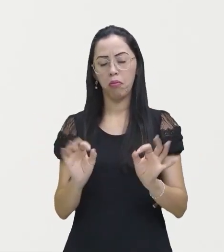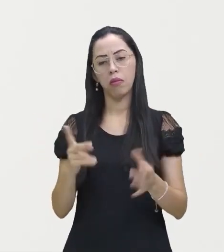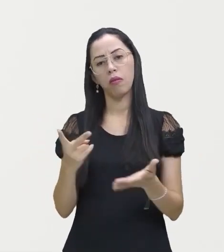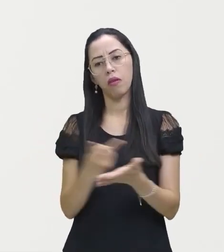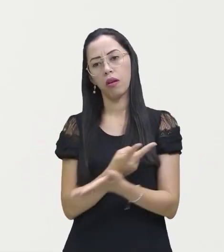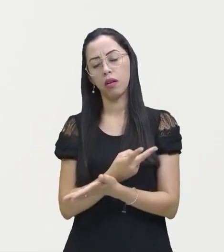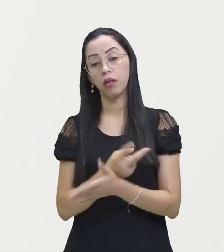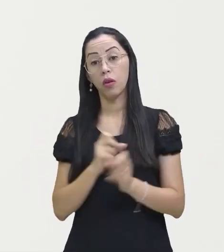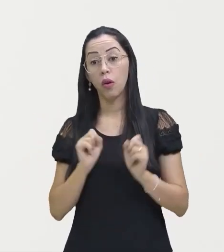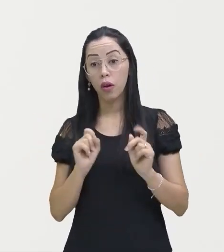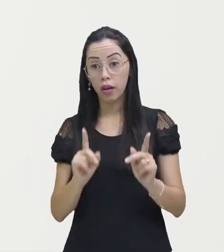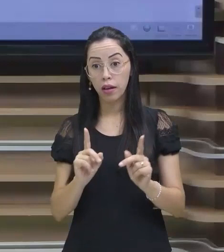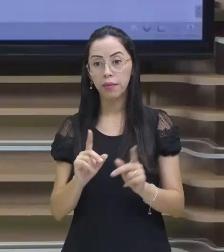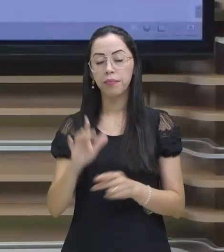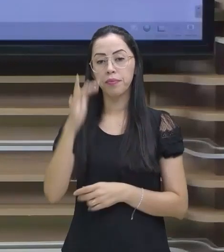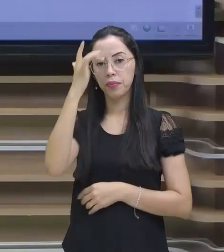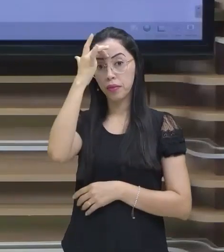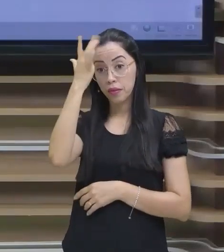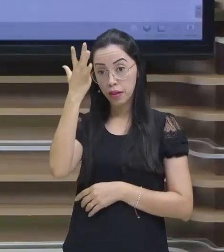Foi fácil?